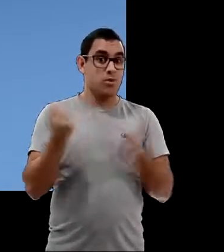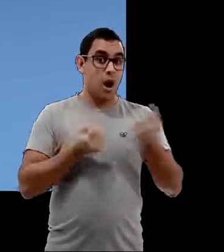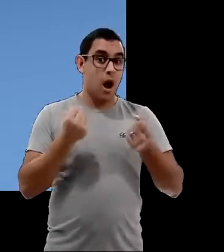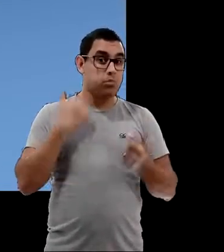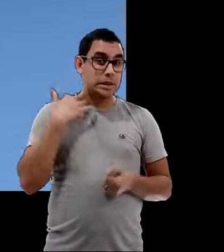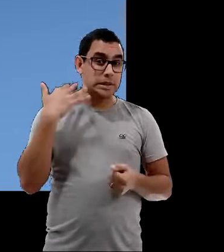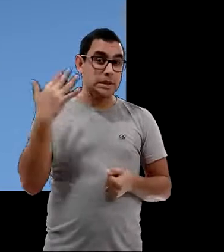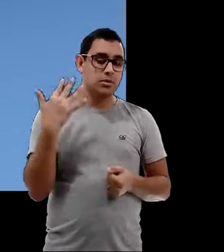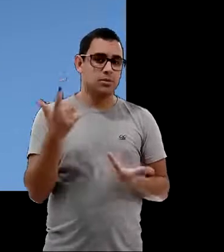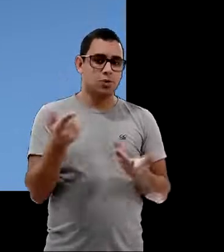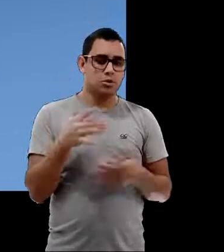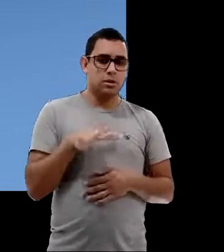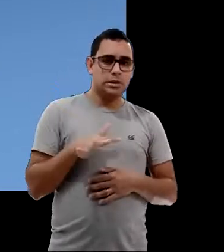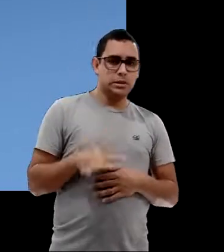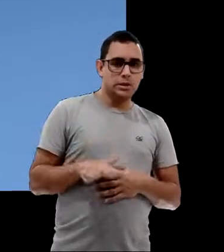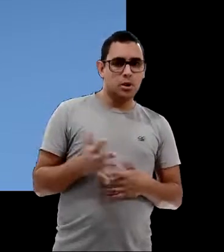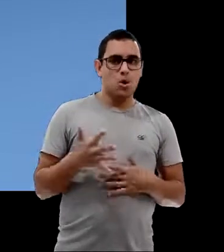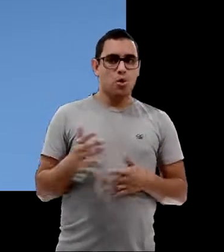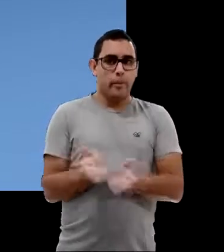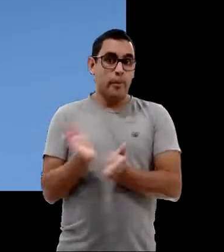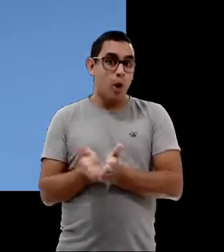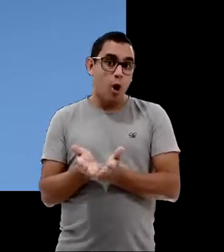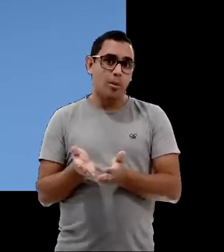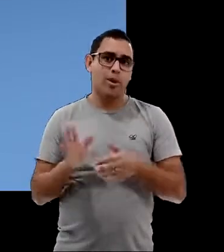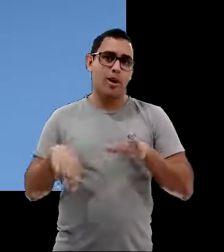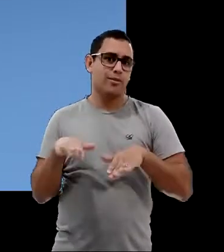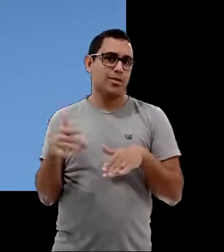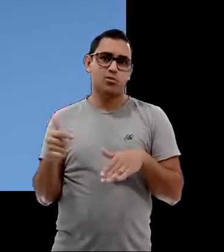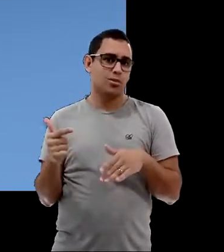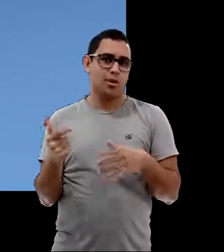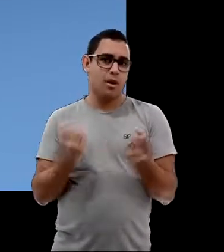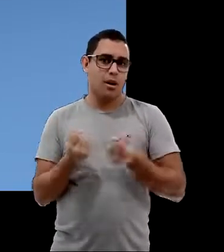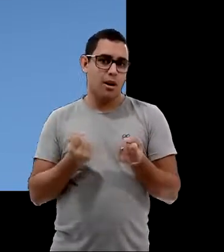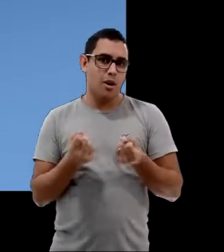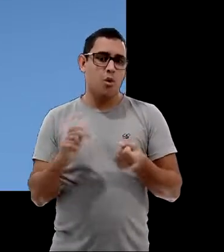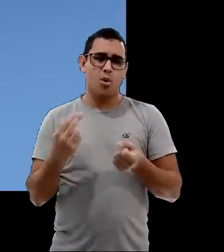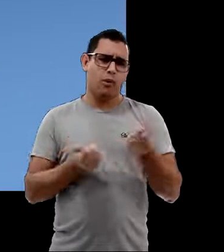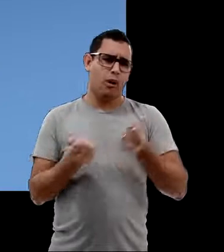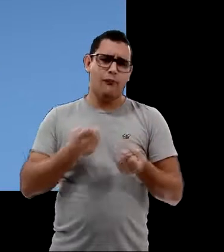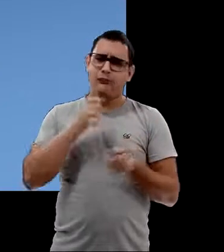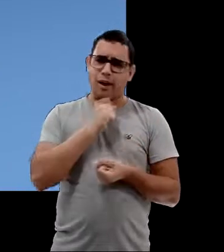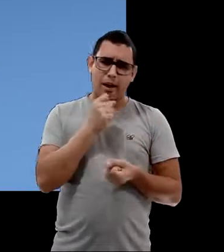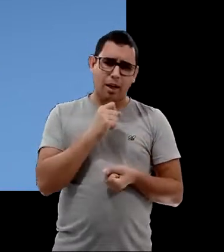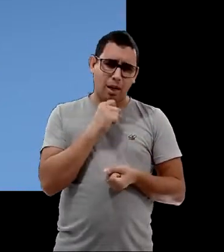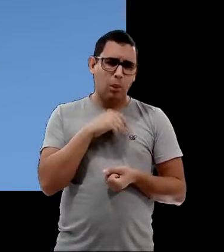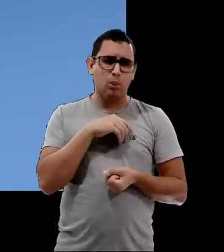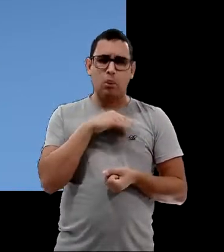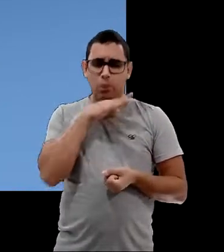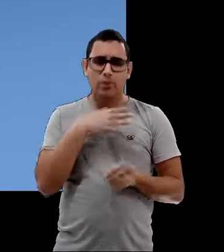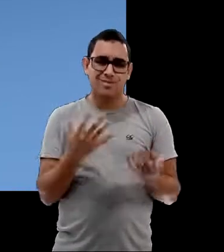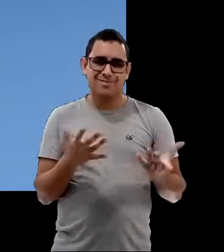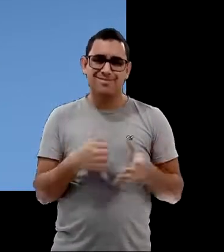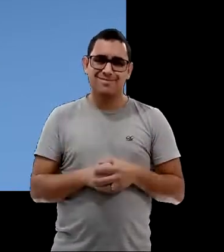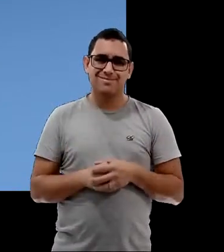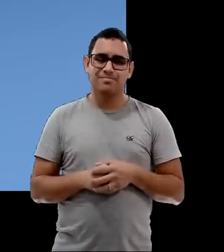do que em situação intermediária. Os pobres nem carro poderia ter, ou se tem um carro muito